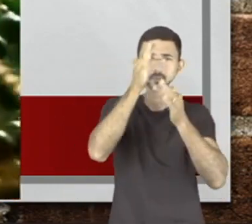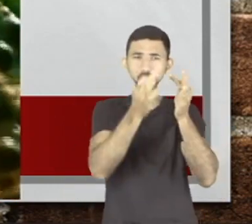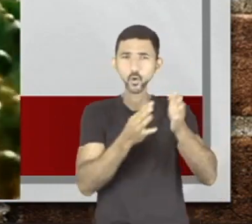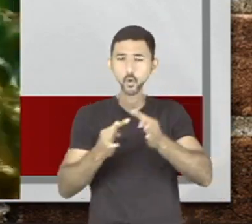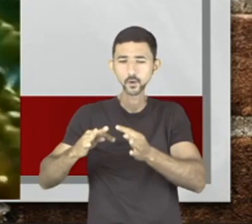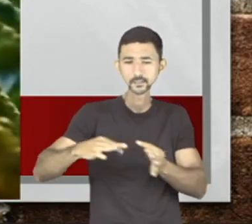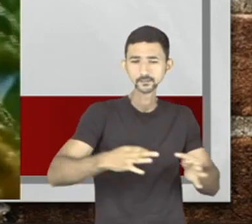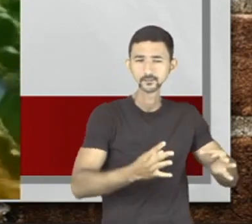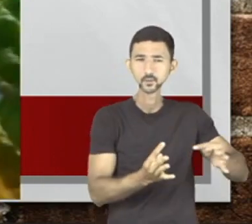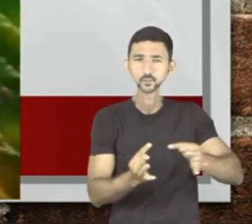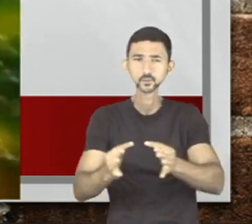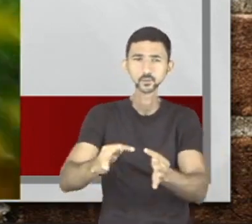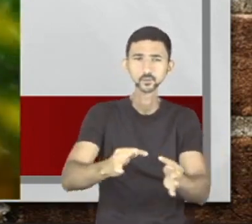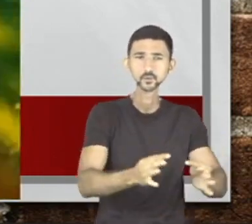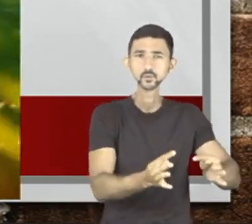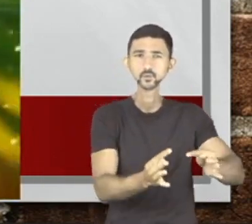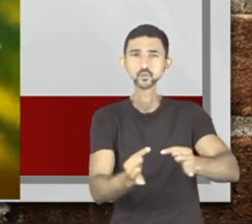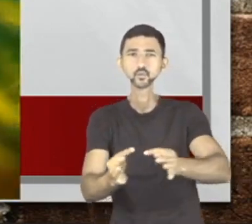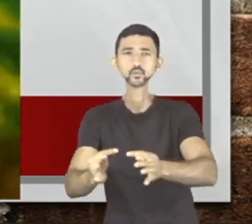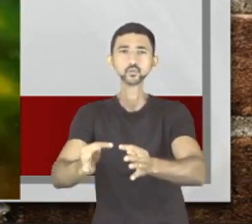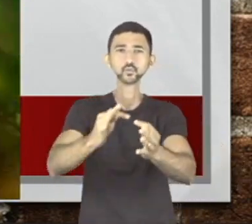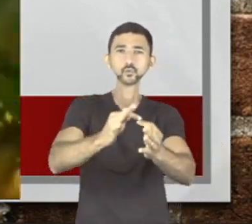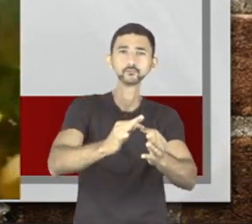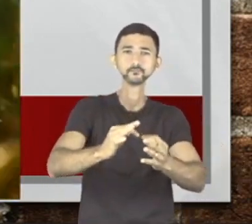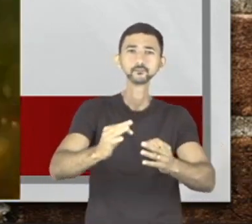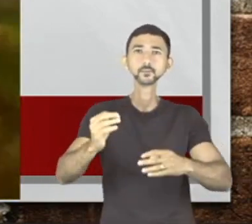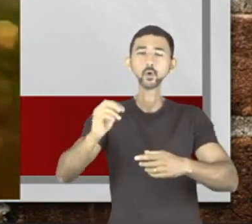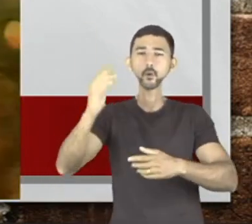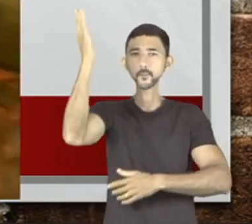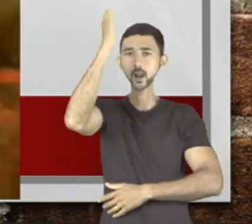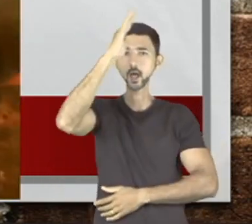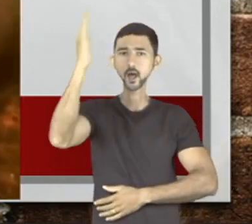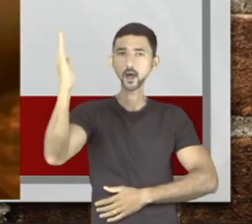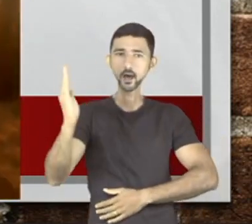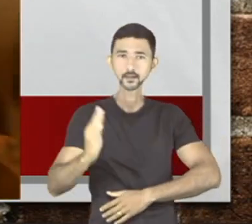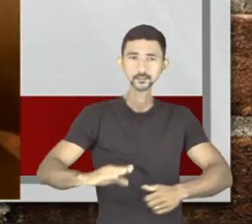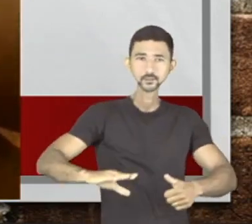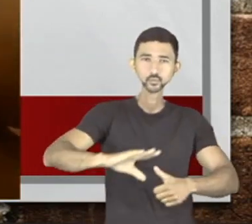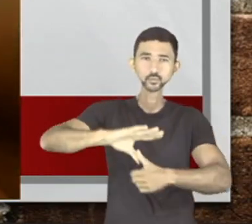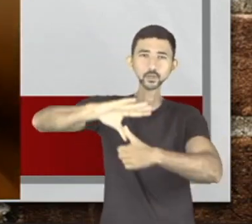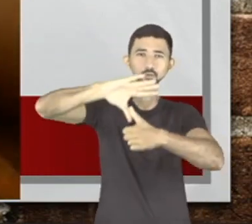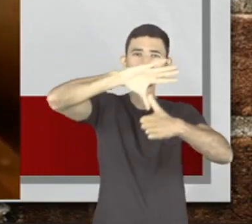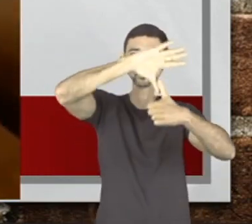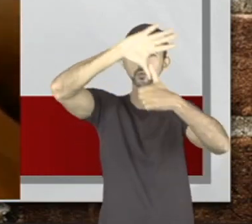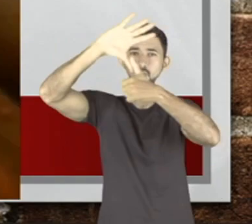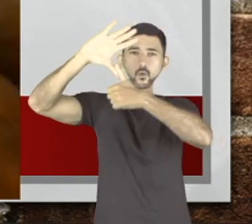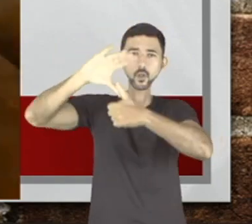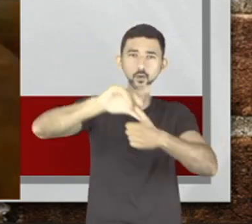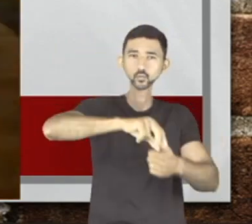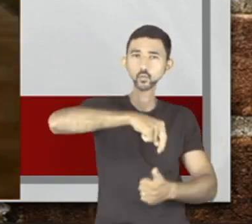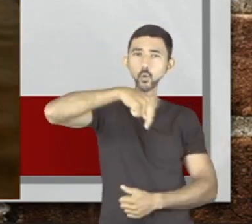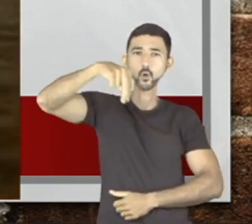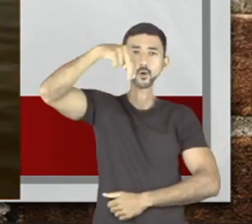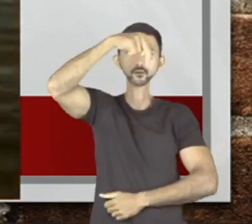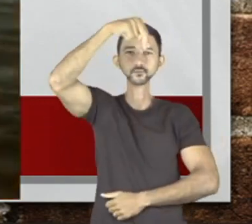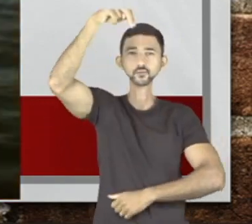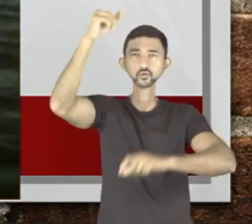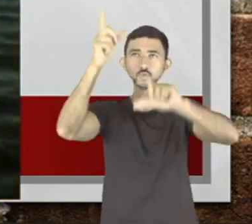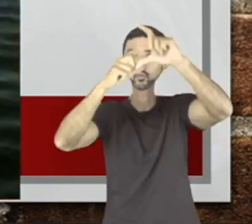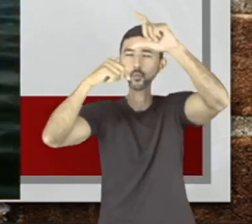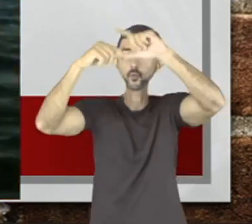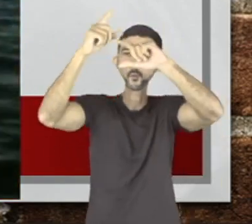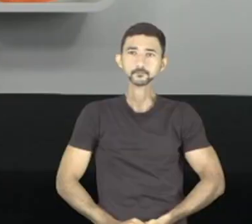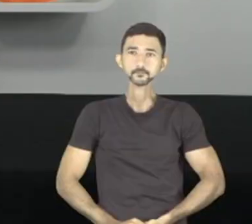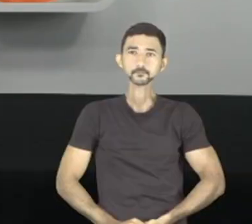Juncaremos de flores teu trilho, no Brasil, sentinela do